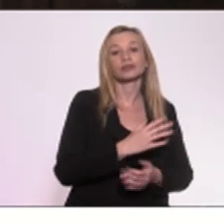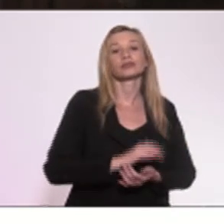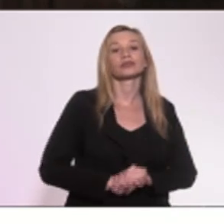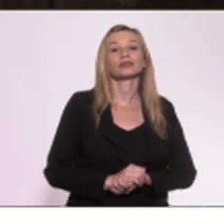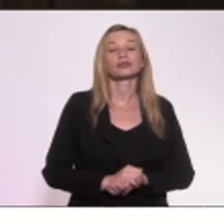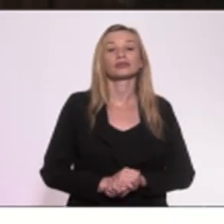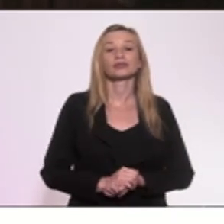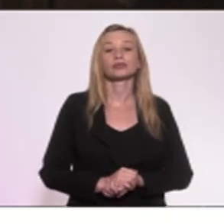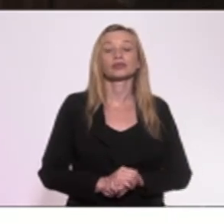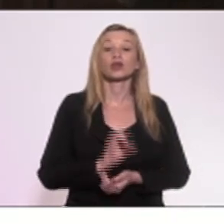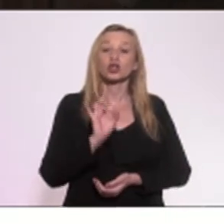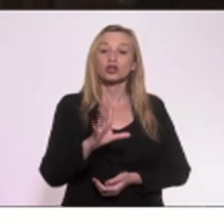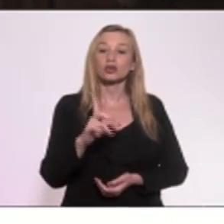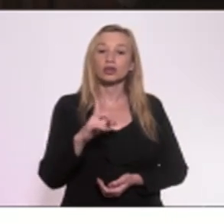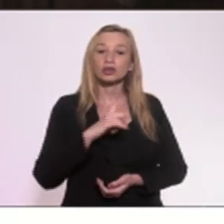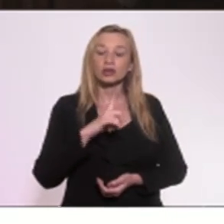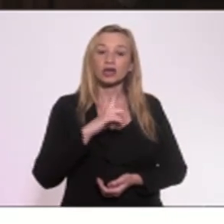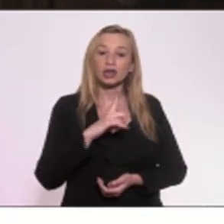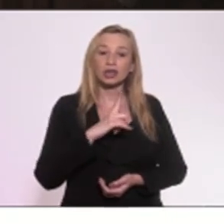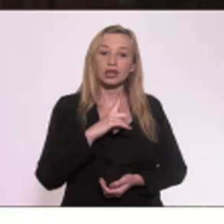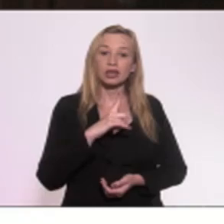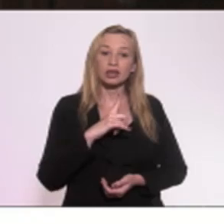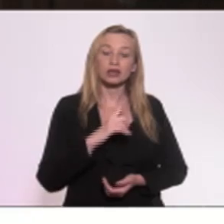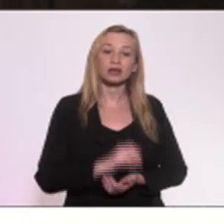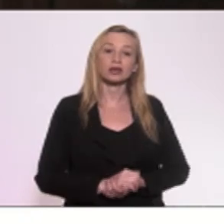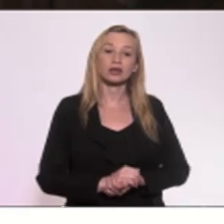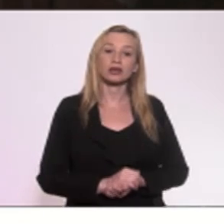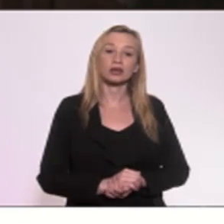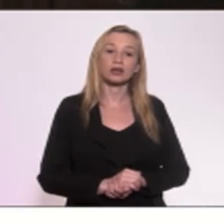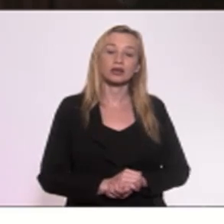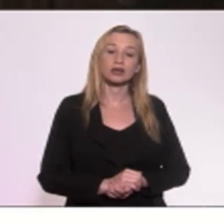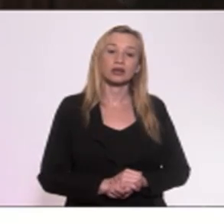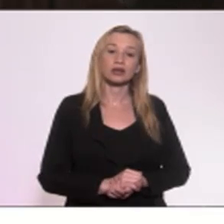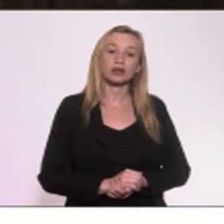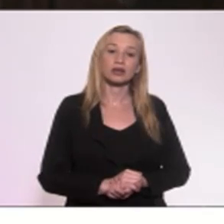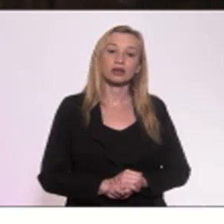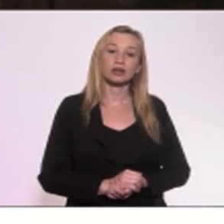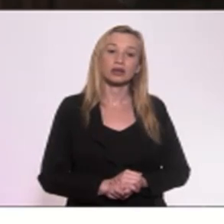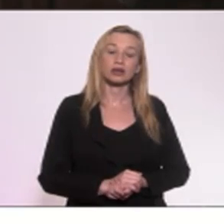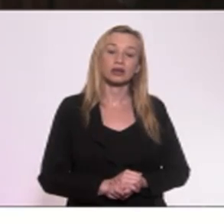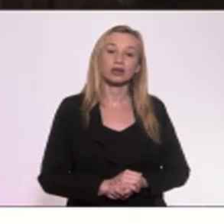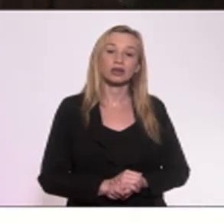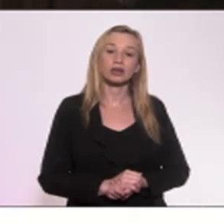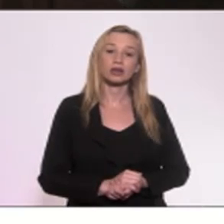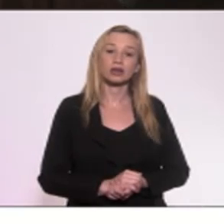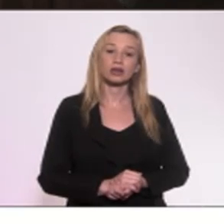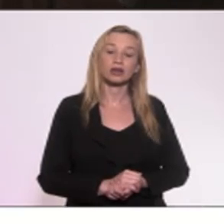tem efeito de médio e longo prazo,